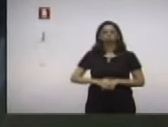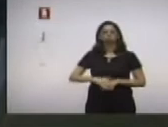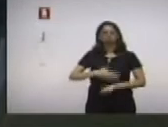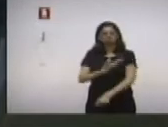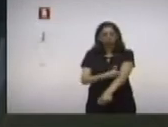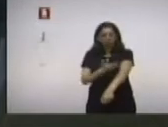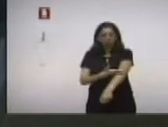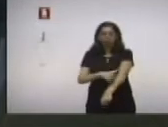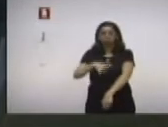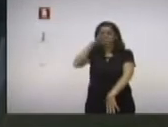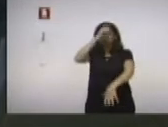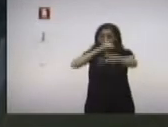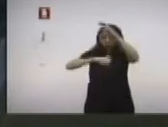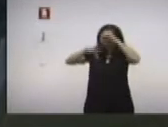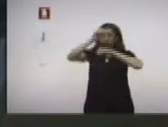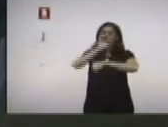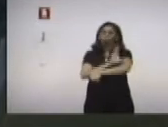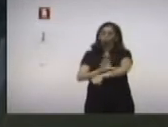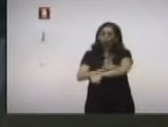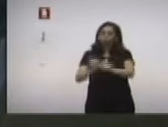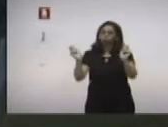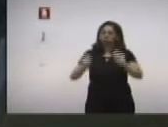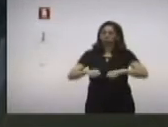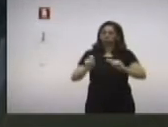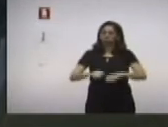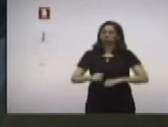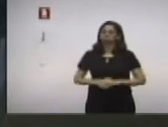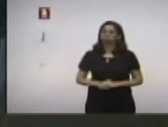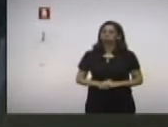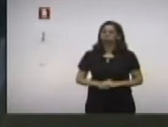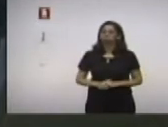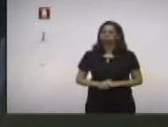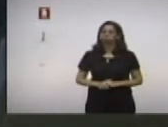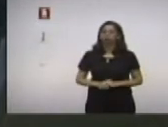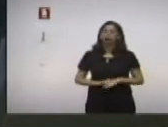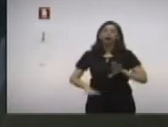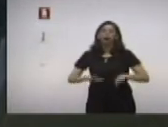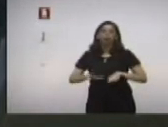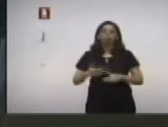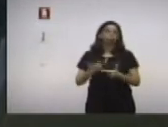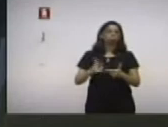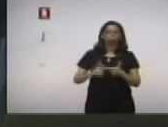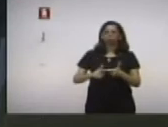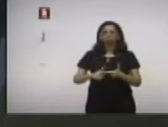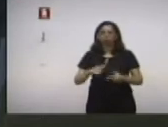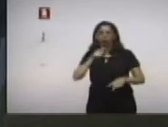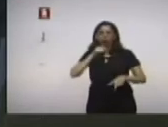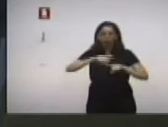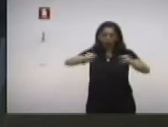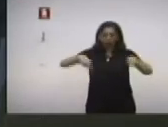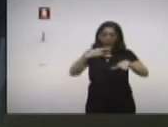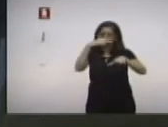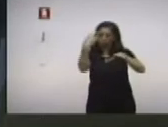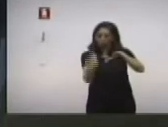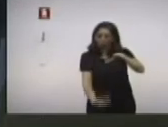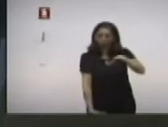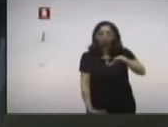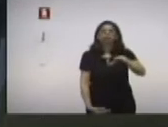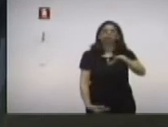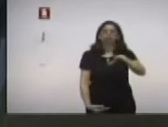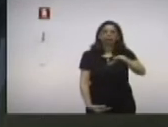por alguém que tenha tido aí a presença de espírito de salvar uma criança e vão jovem de salvar uma pessoa